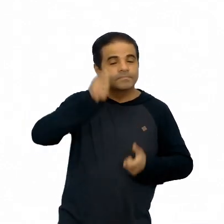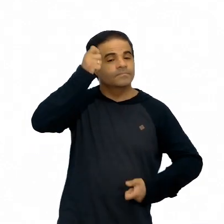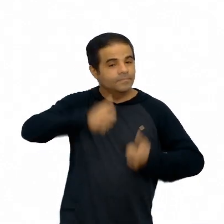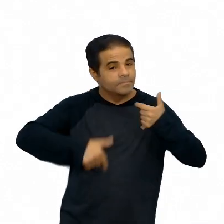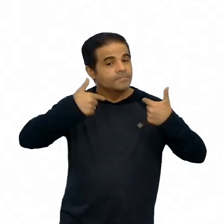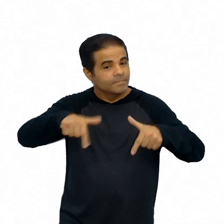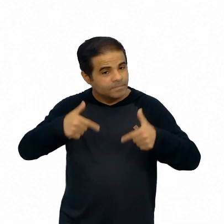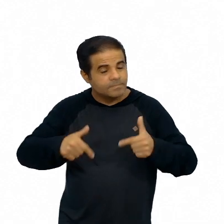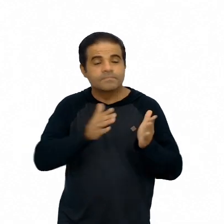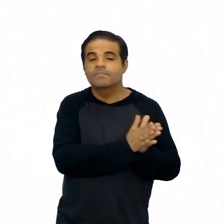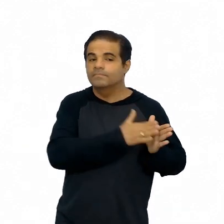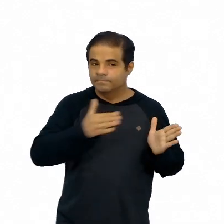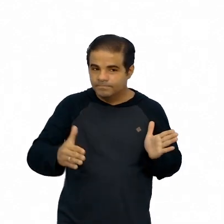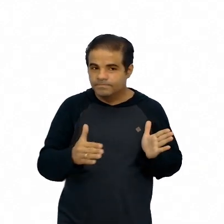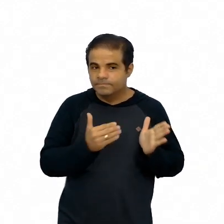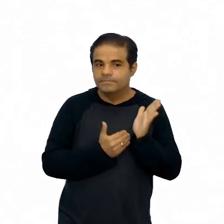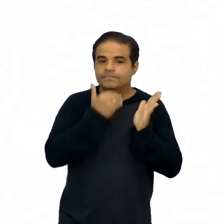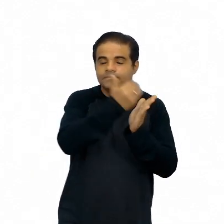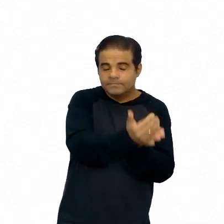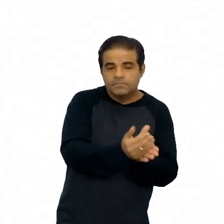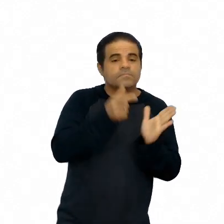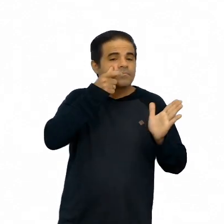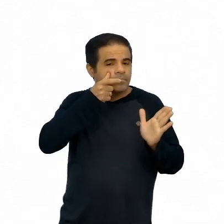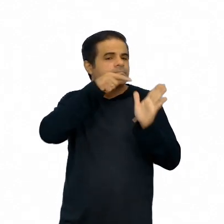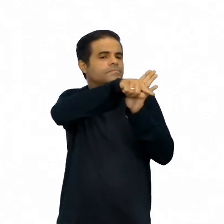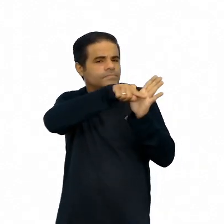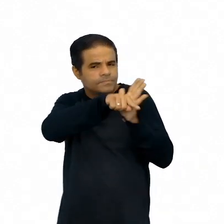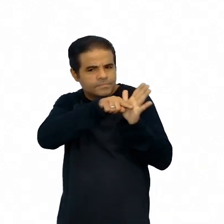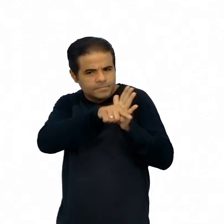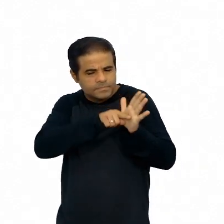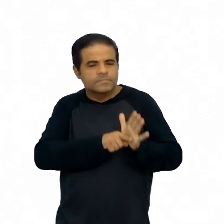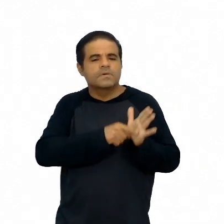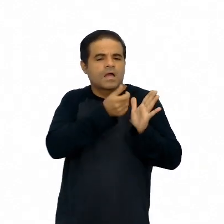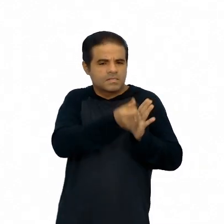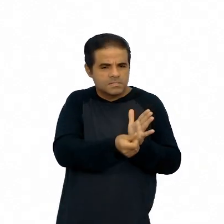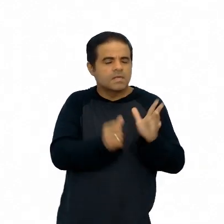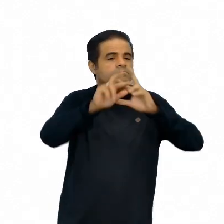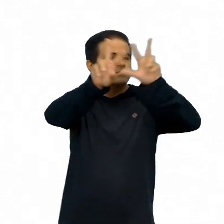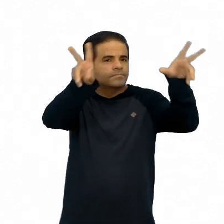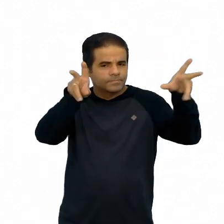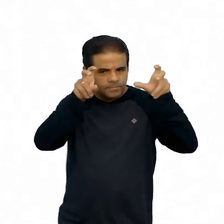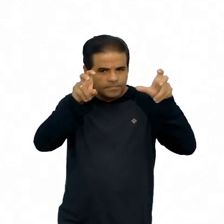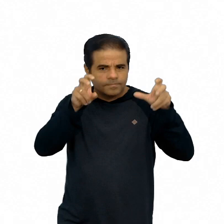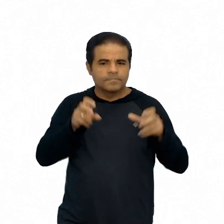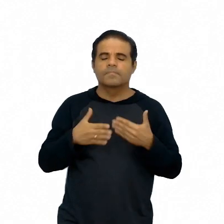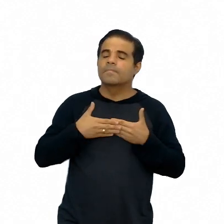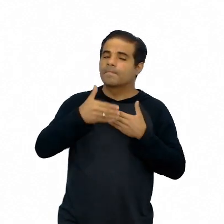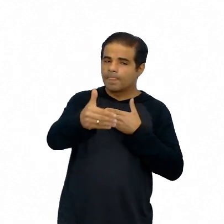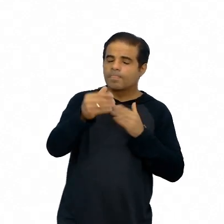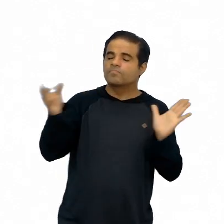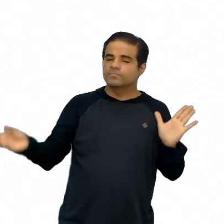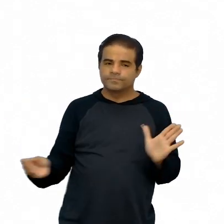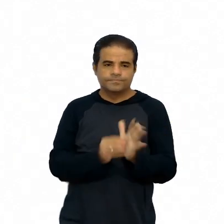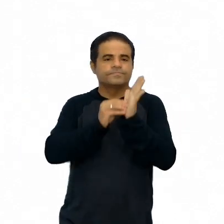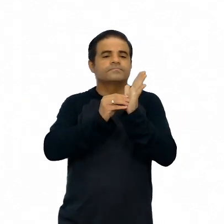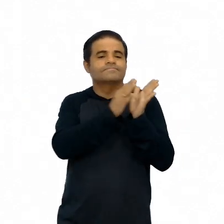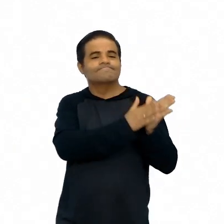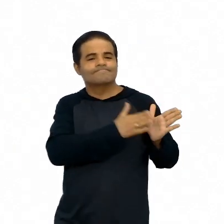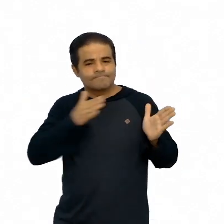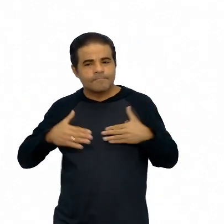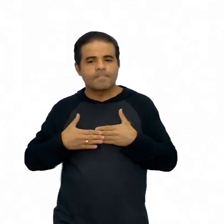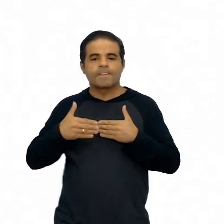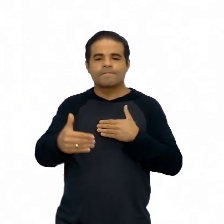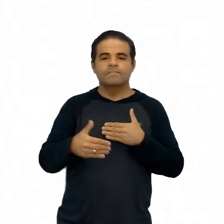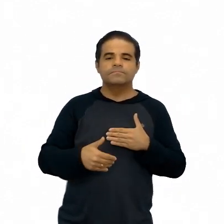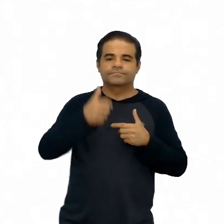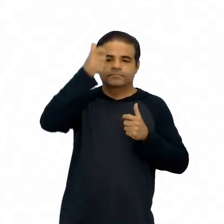respeito dele, nós analisamos essa situação de aprendizagem 6 em questão, que a gente conseguiu ver claramente o exercício, viu a